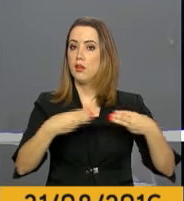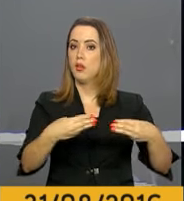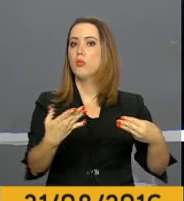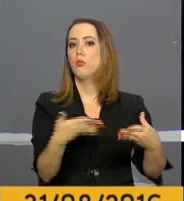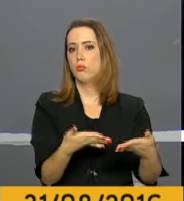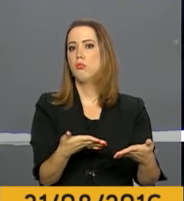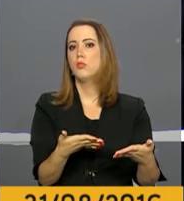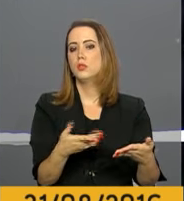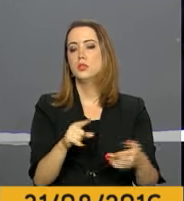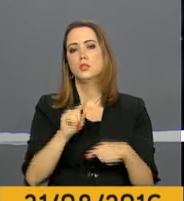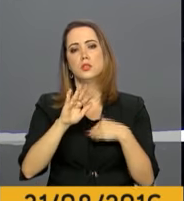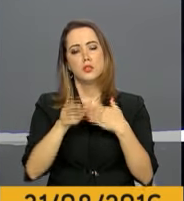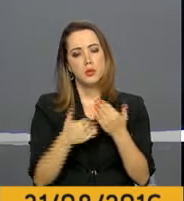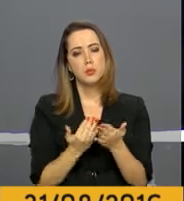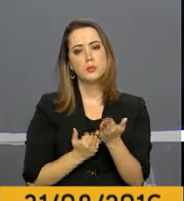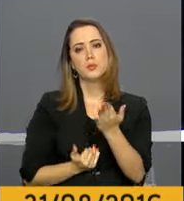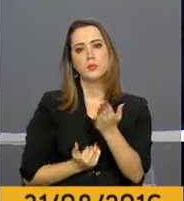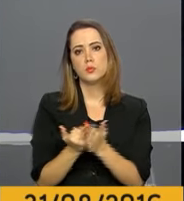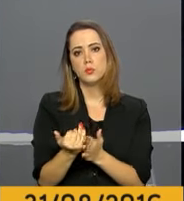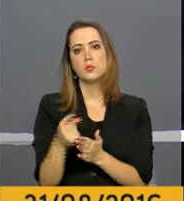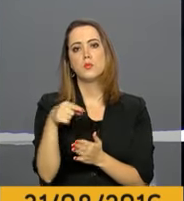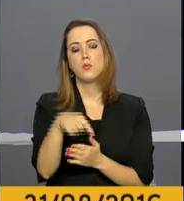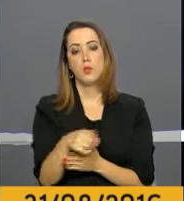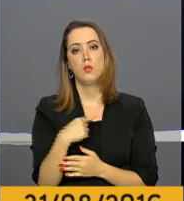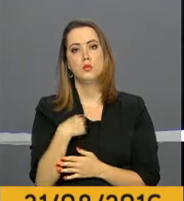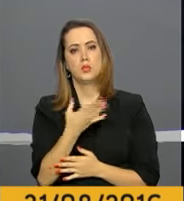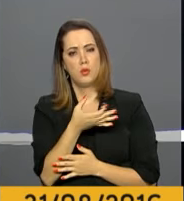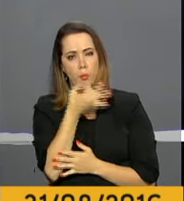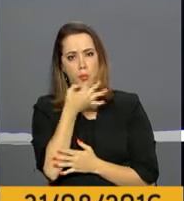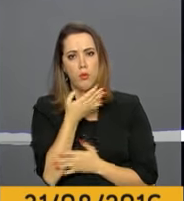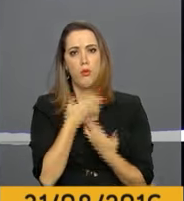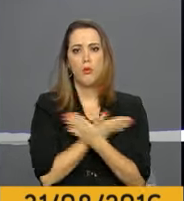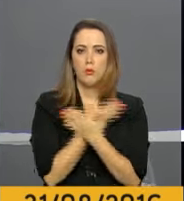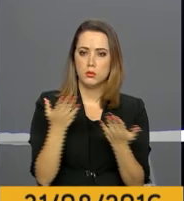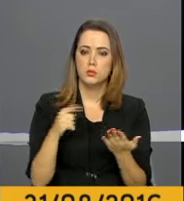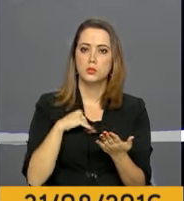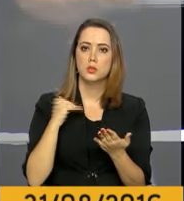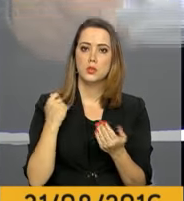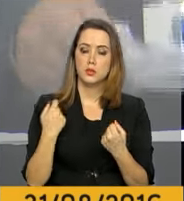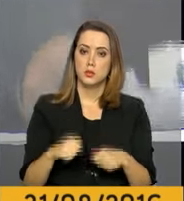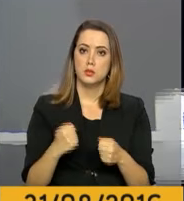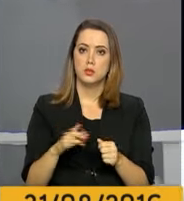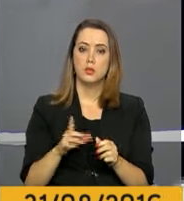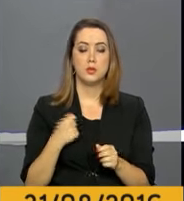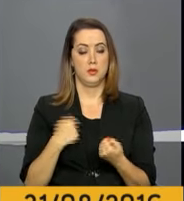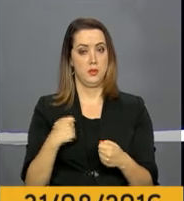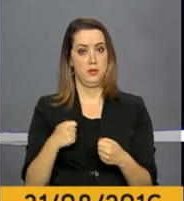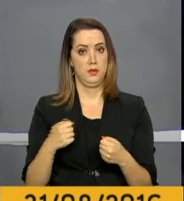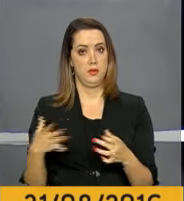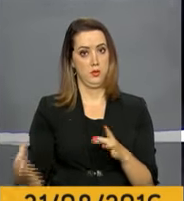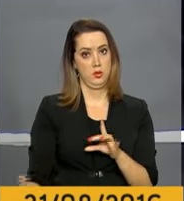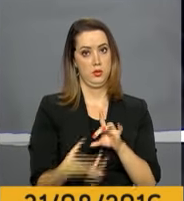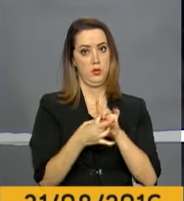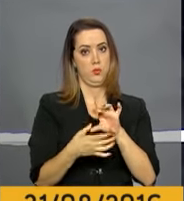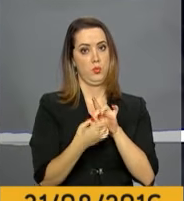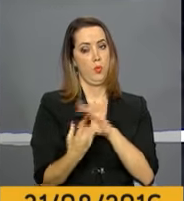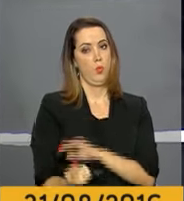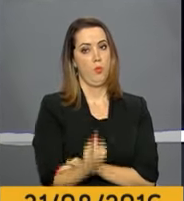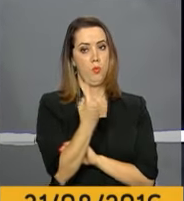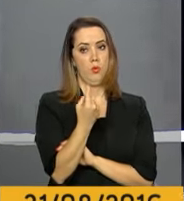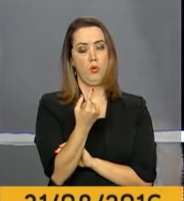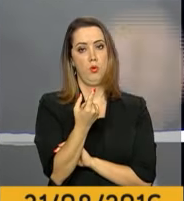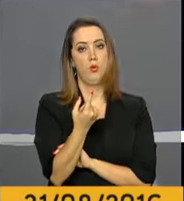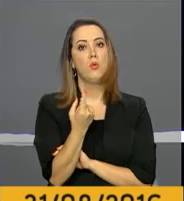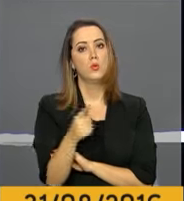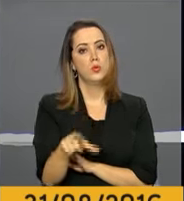partir daí, eu até sugiro, como nós temos que, de alguma maneira, aqui sim, centralizar a decisão, ou